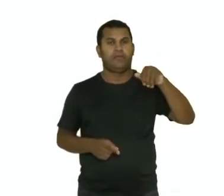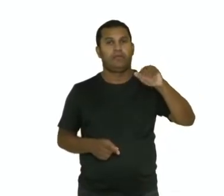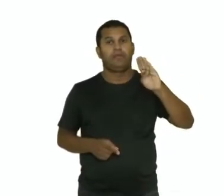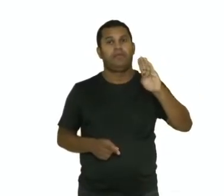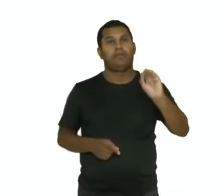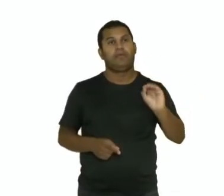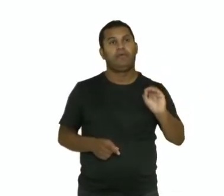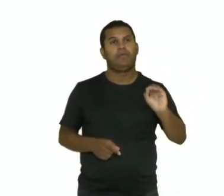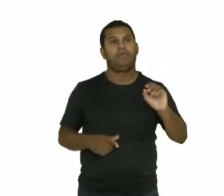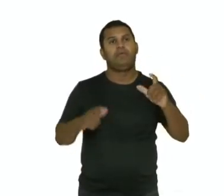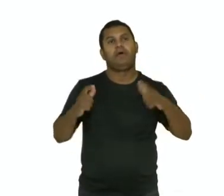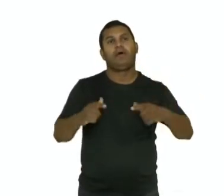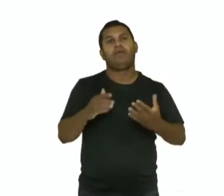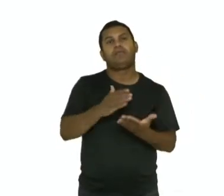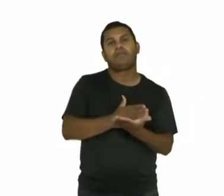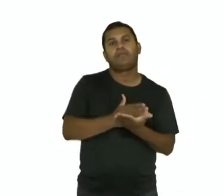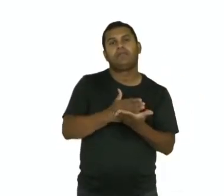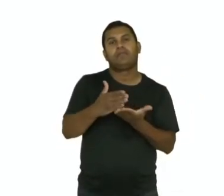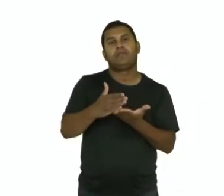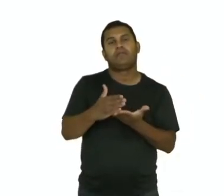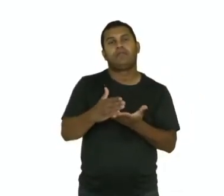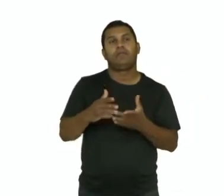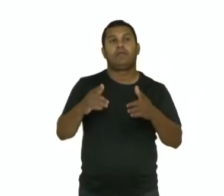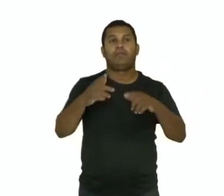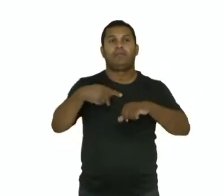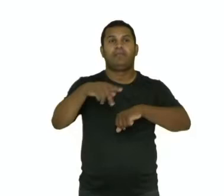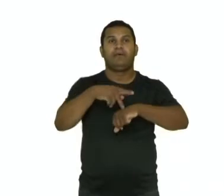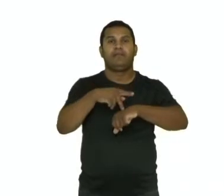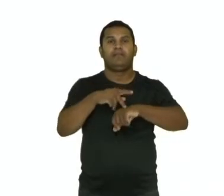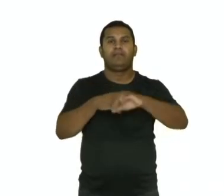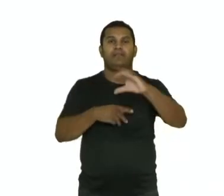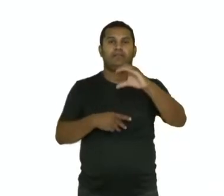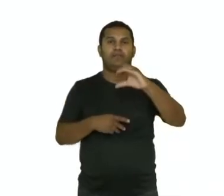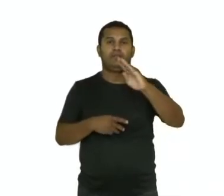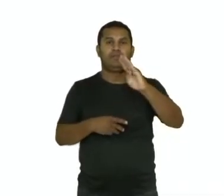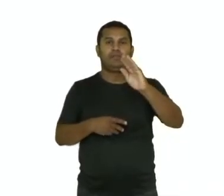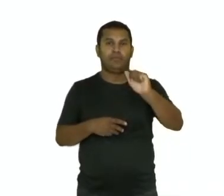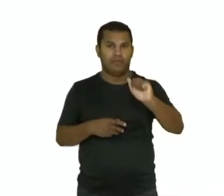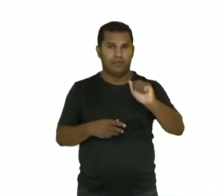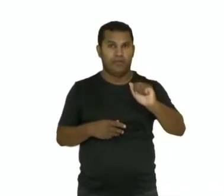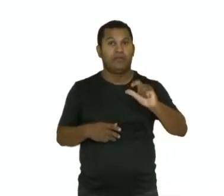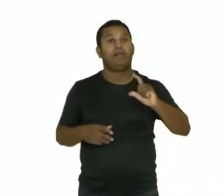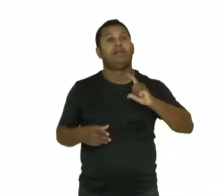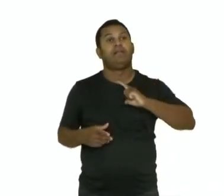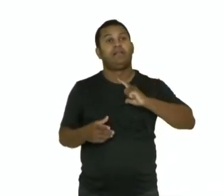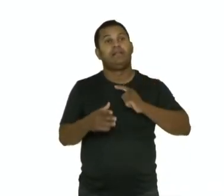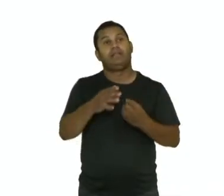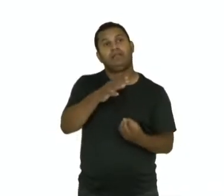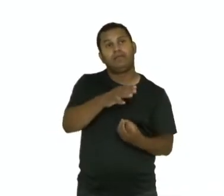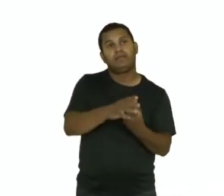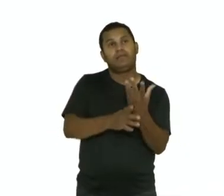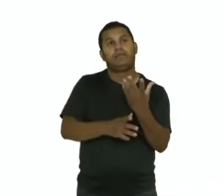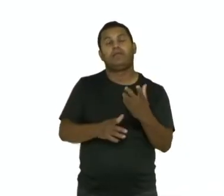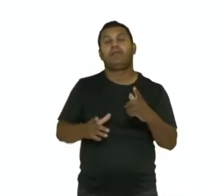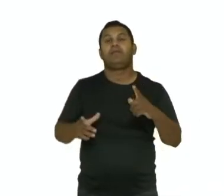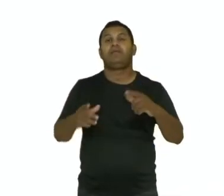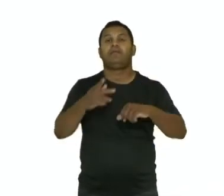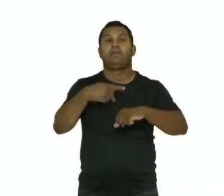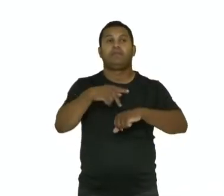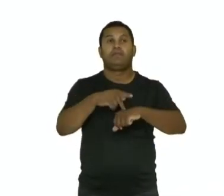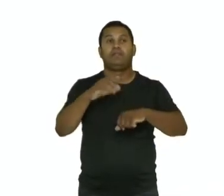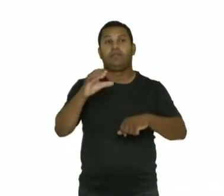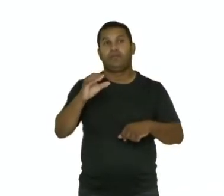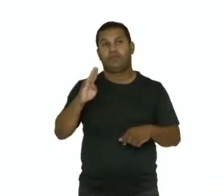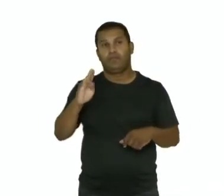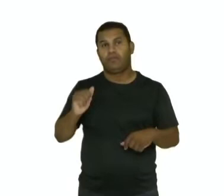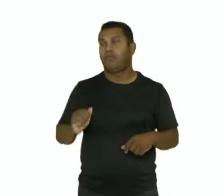Cuba e é uma fusão de várias sonoridades musicais. Então ele vem dessa influência afro-cubana que vem